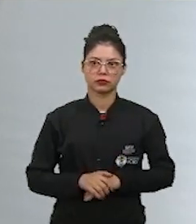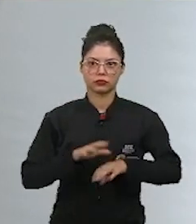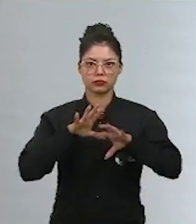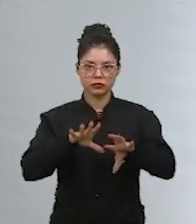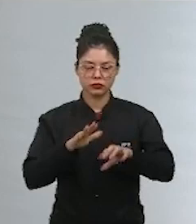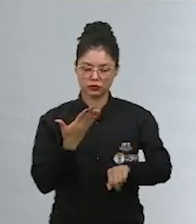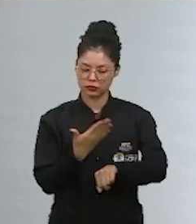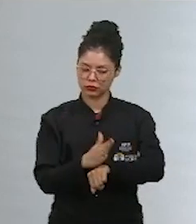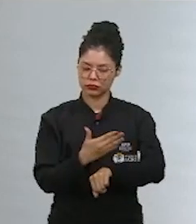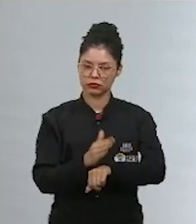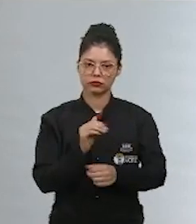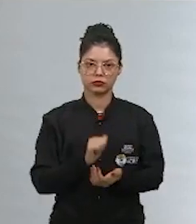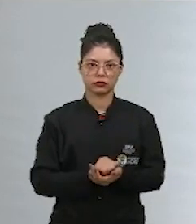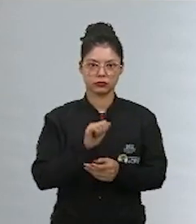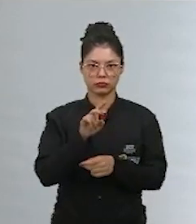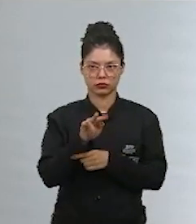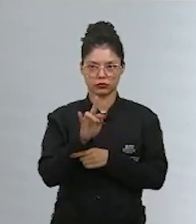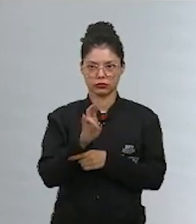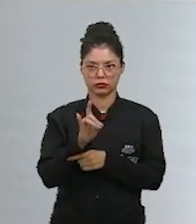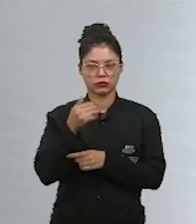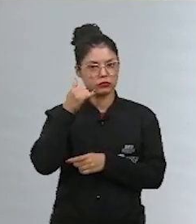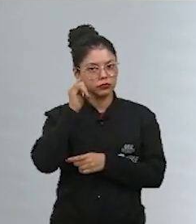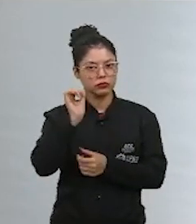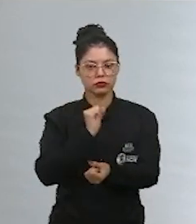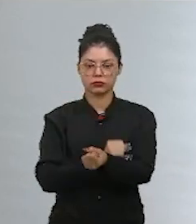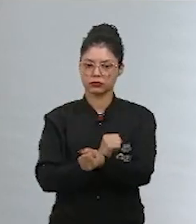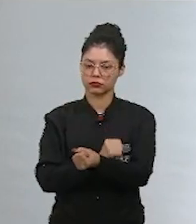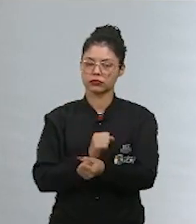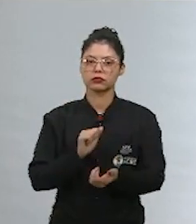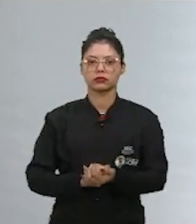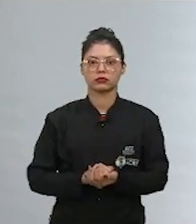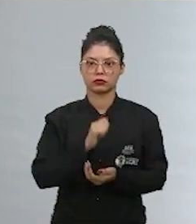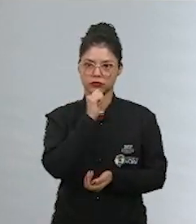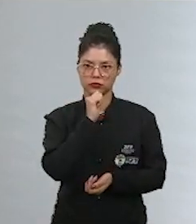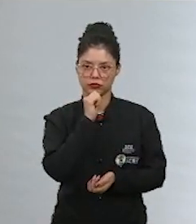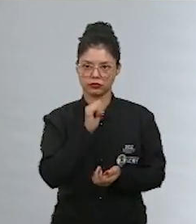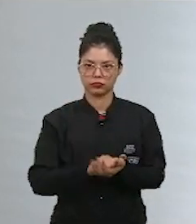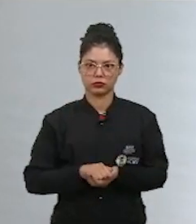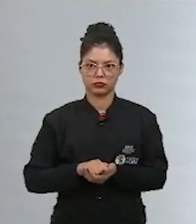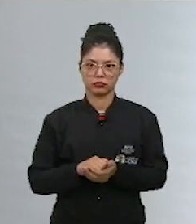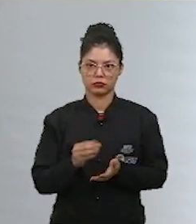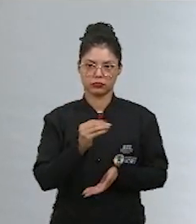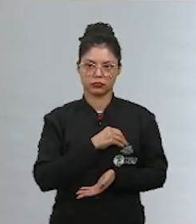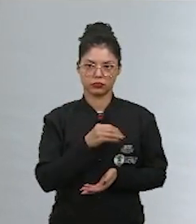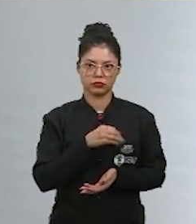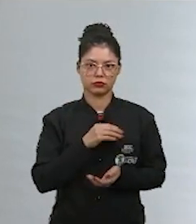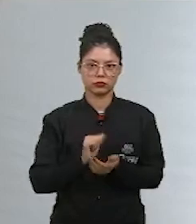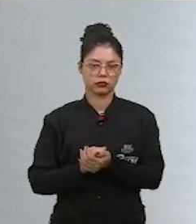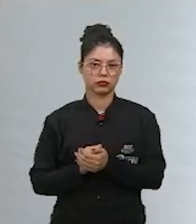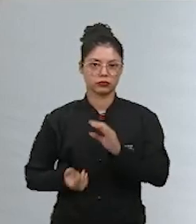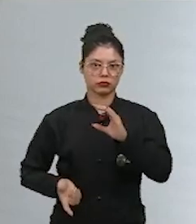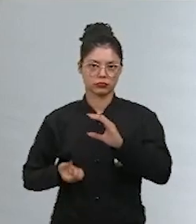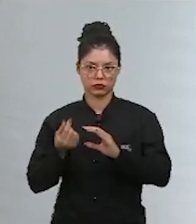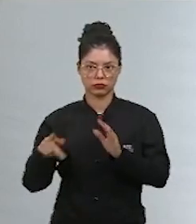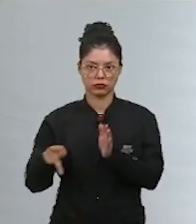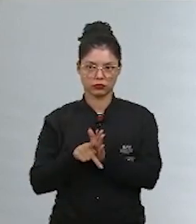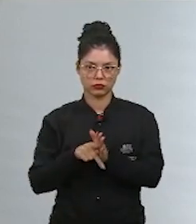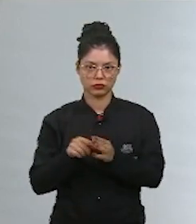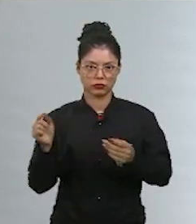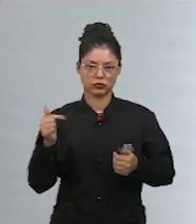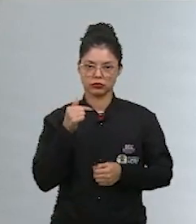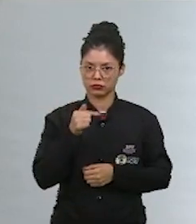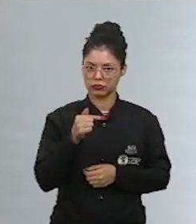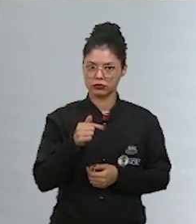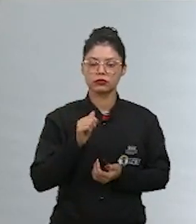modo, praticando as virtudes e evitando os vícios, que são chamados inclusive de pecados capitais, esses 7 vícios que eu